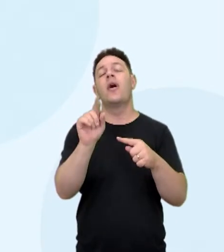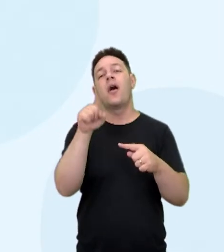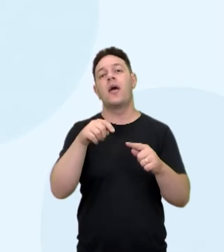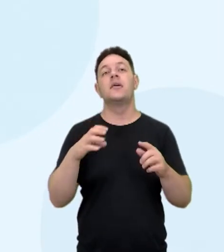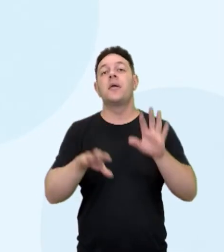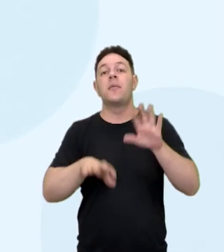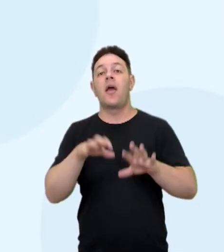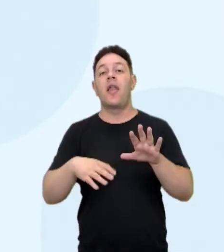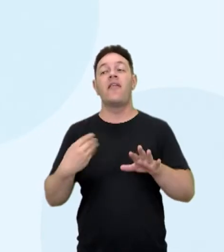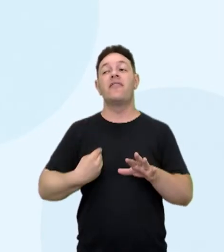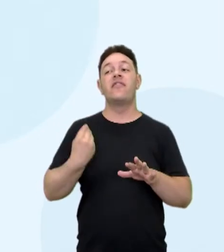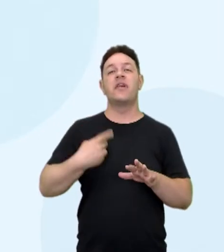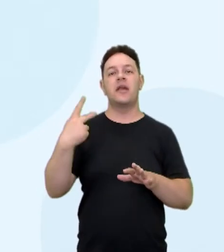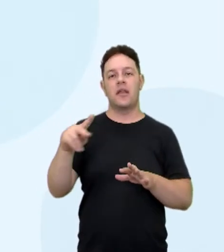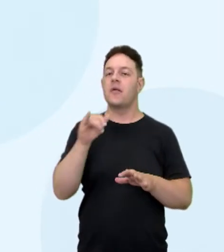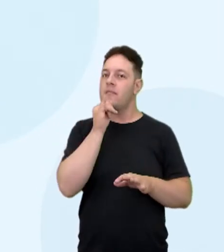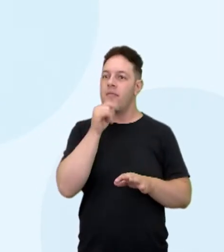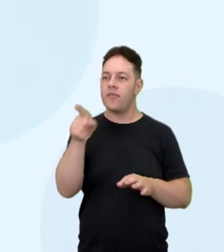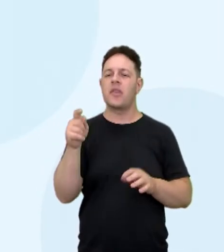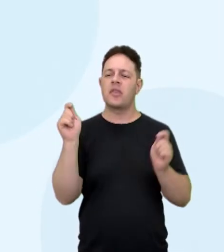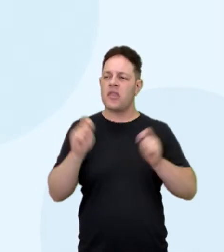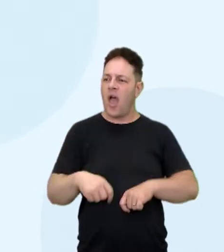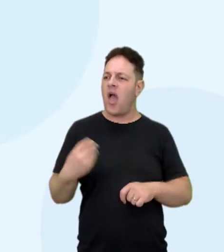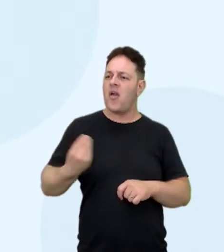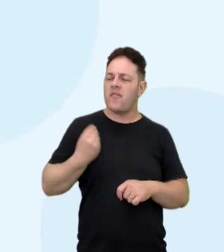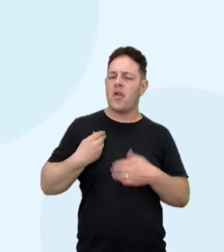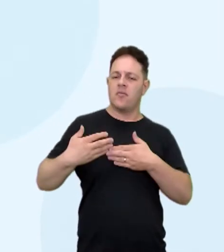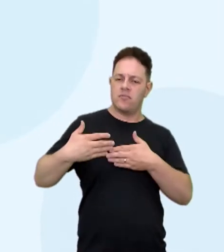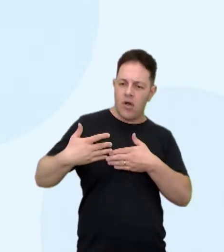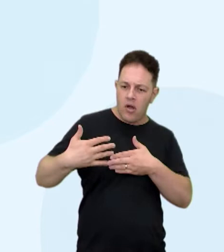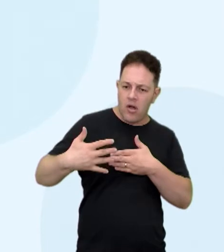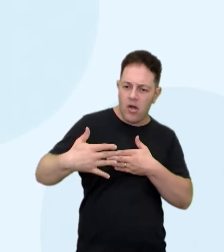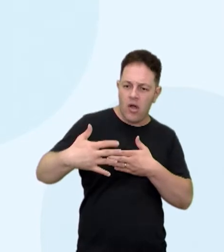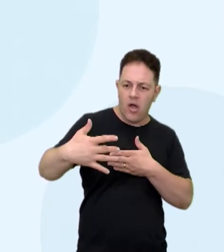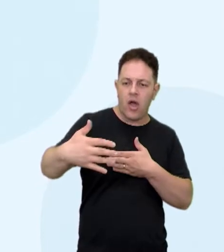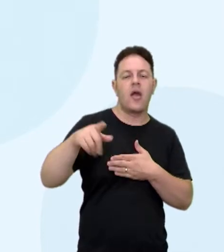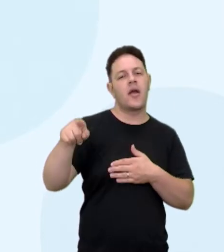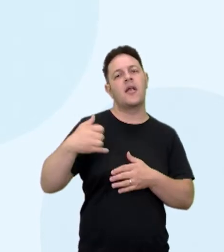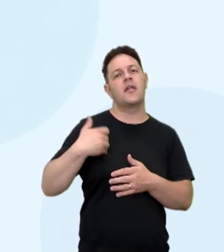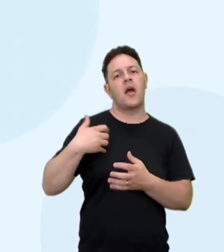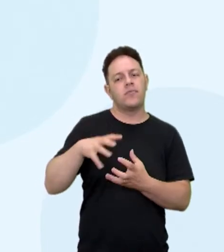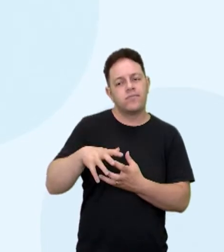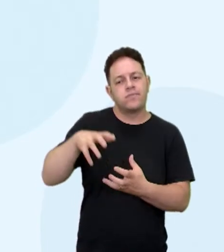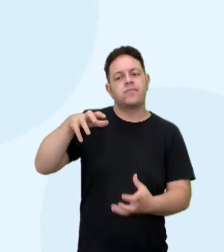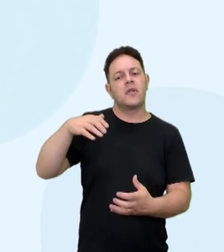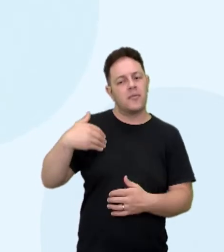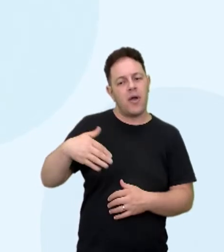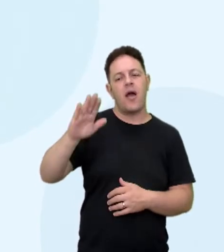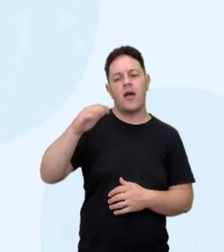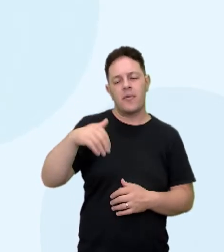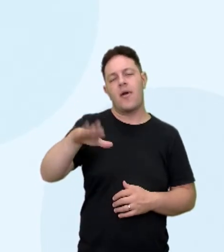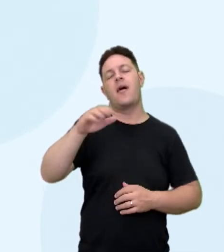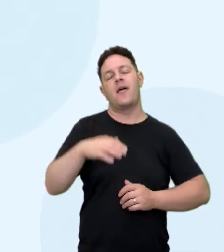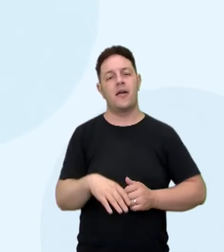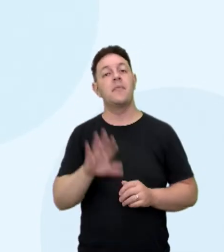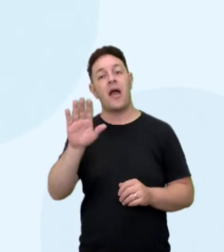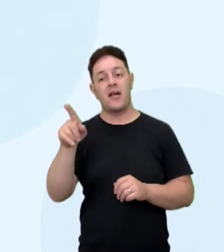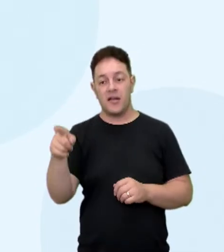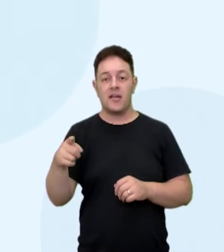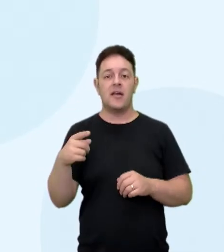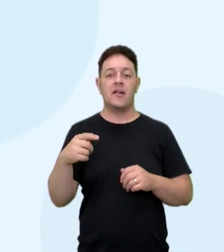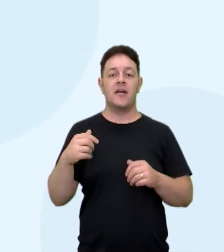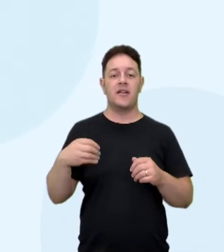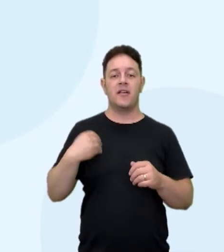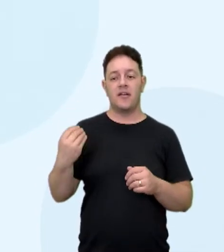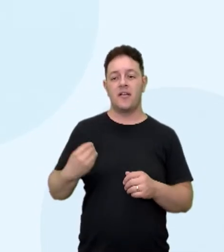expectativa de vida. Quanto maior a expectativa de vida, mais velho se entra na terceira idade. Quanto menor a